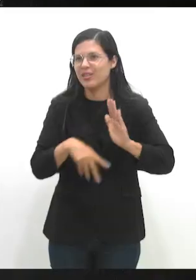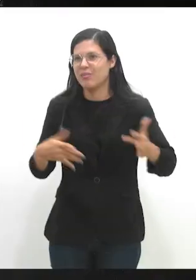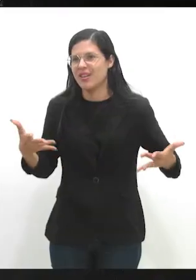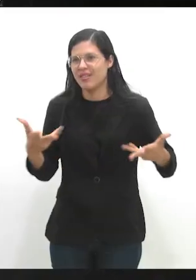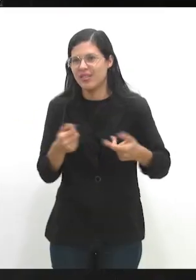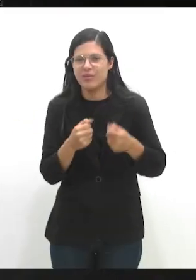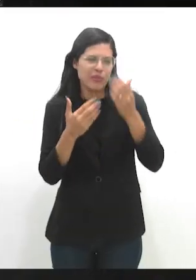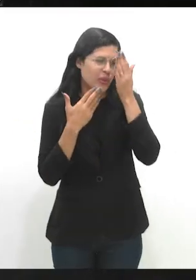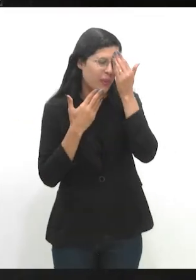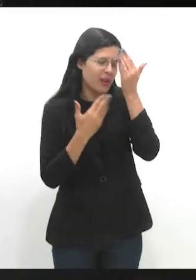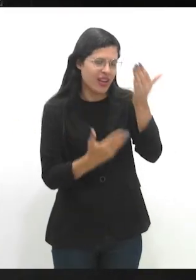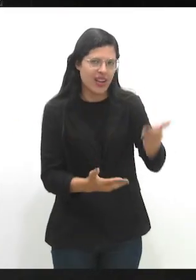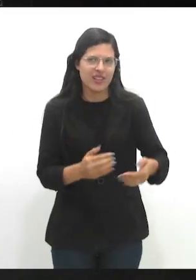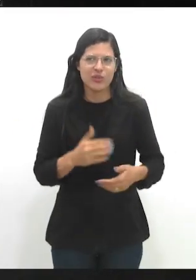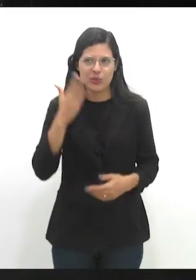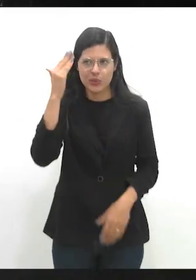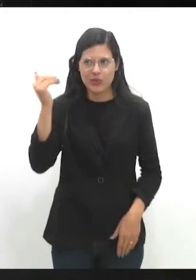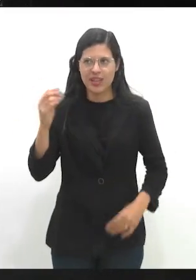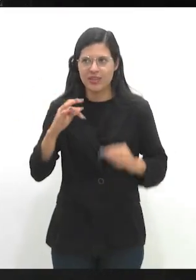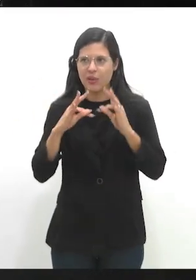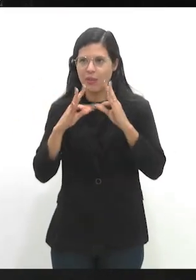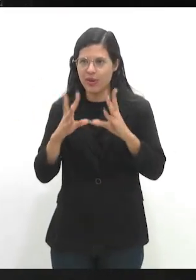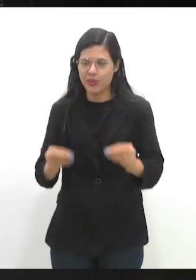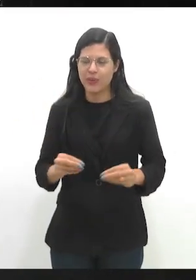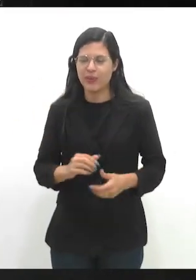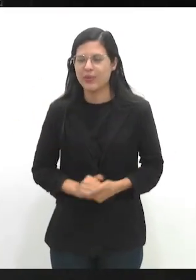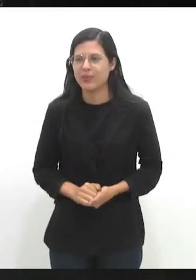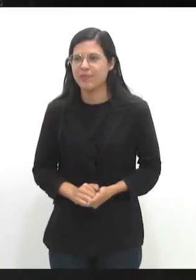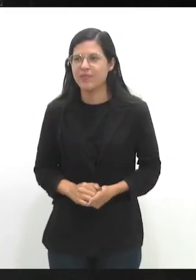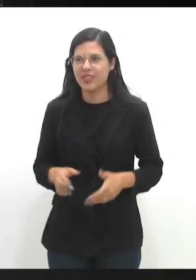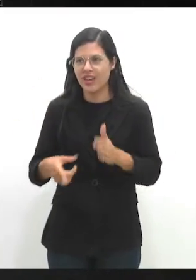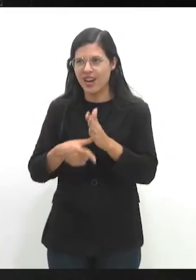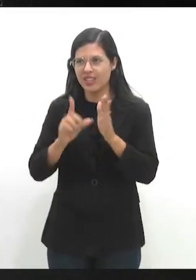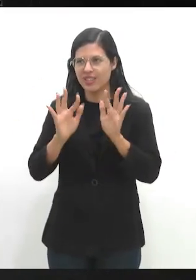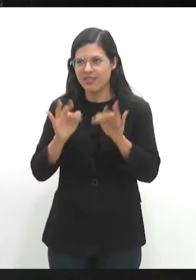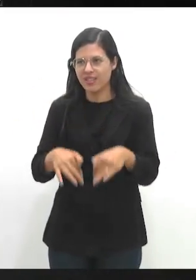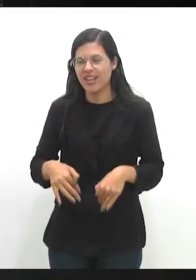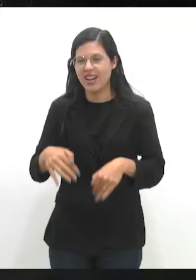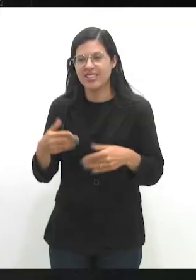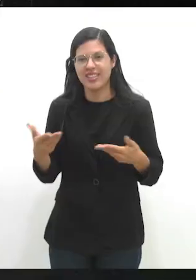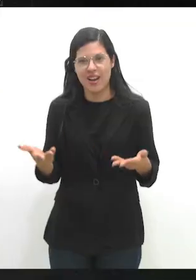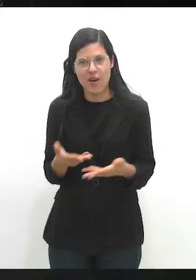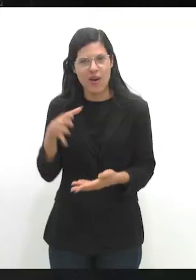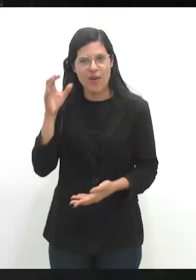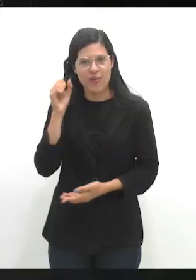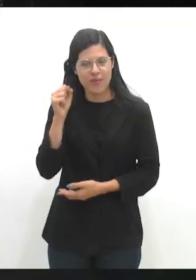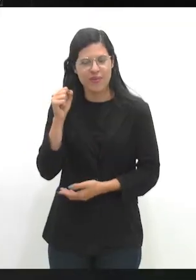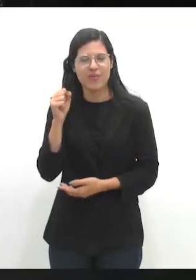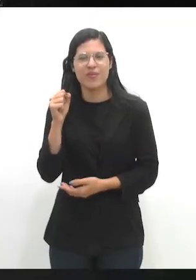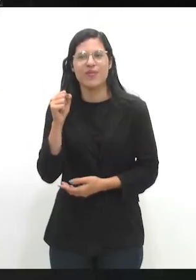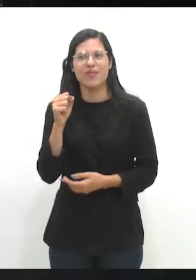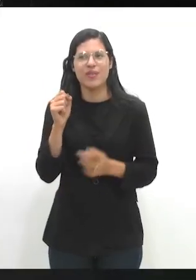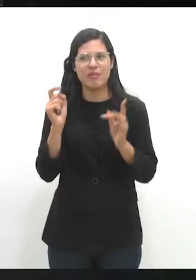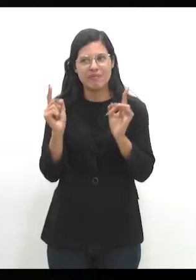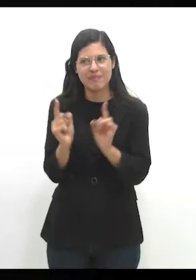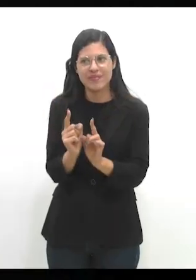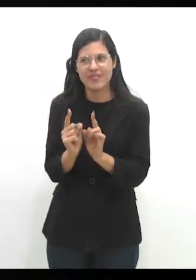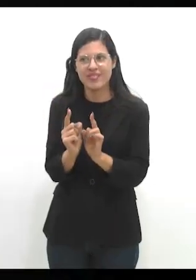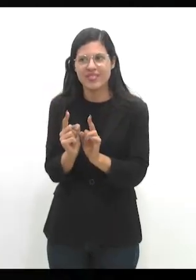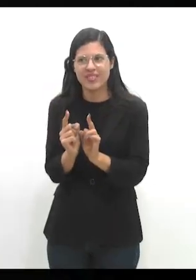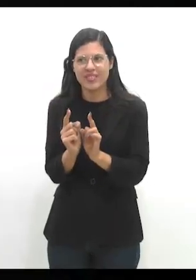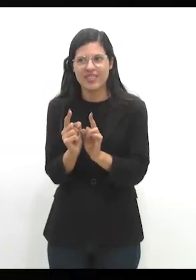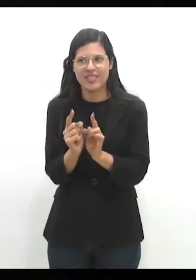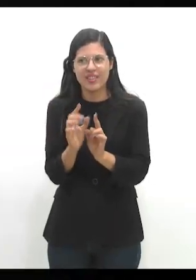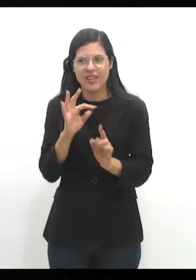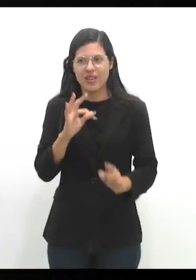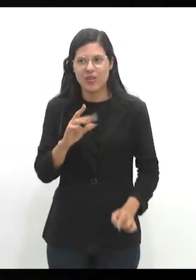algum projeto maravilhoso. Muito, muito obrigado. Sucesso para todo mundo. E antes da gente encerrar, a gente vai ouvir mais um pedacinho bem